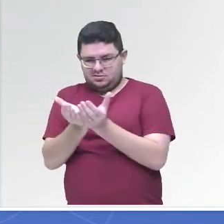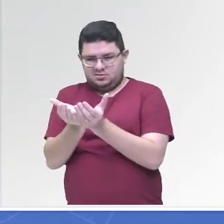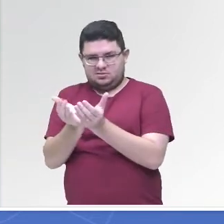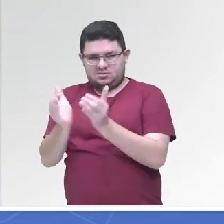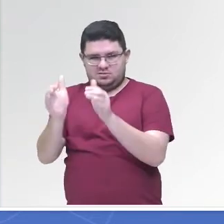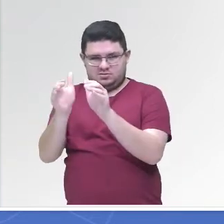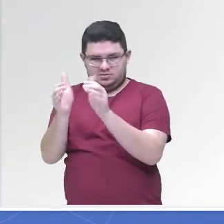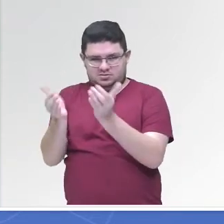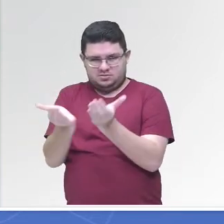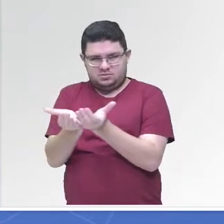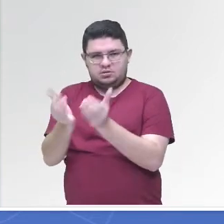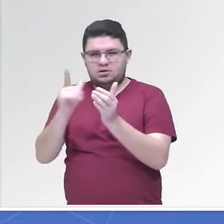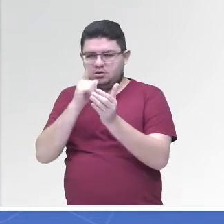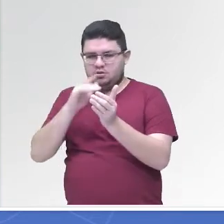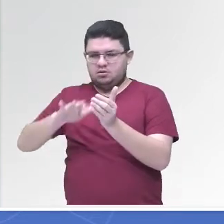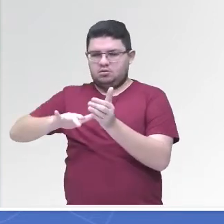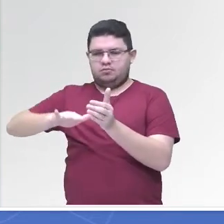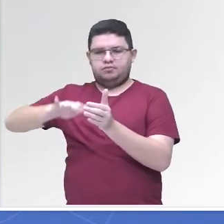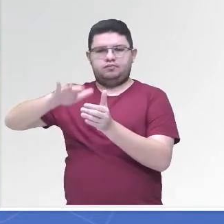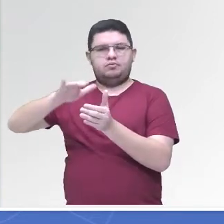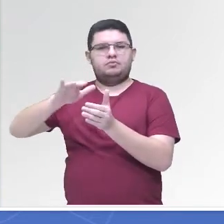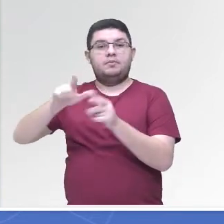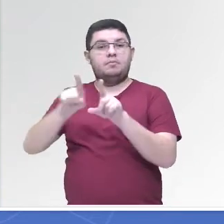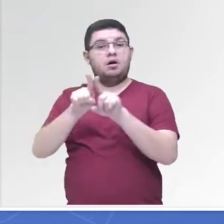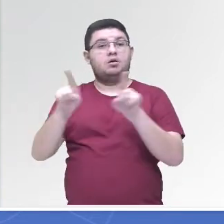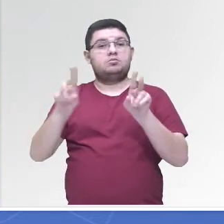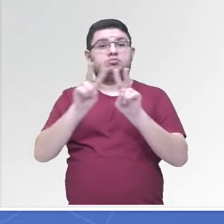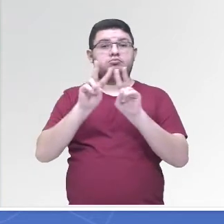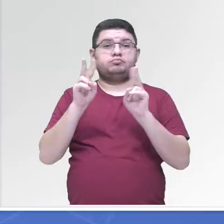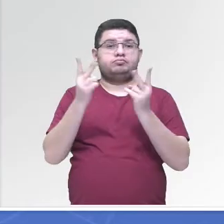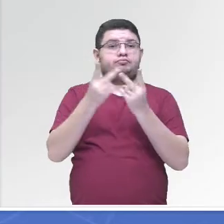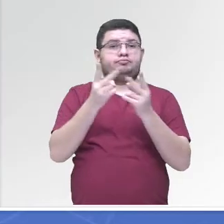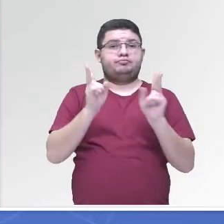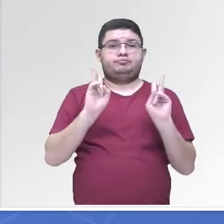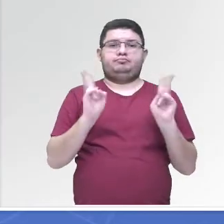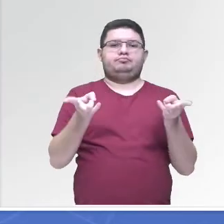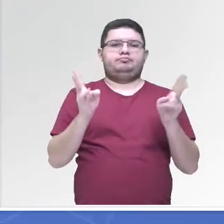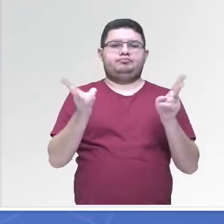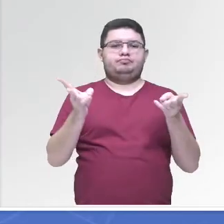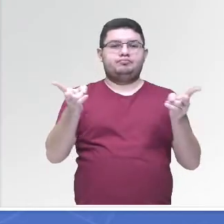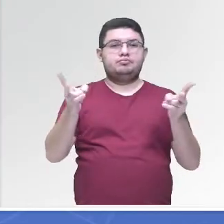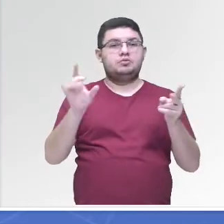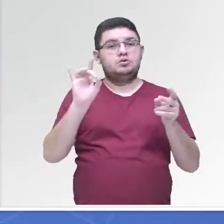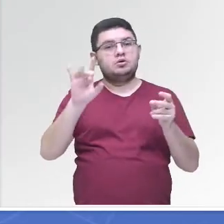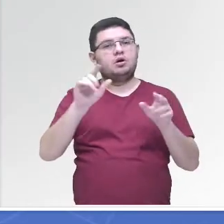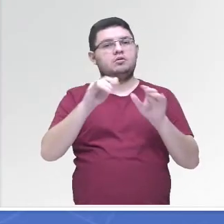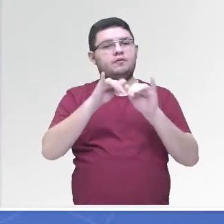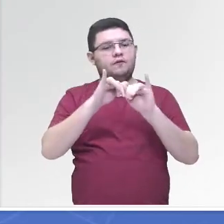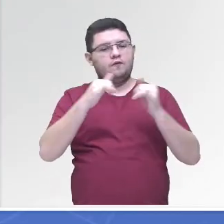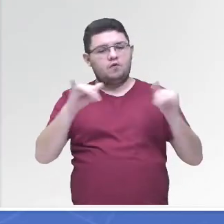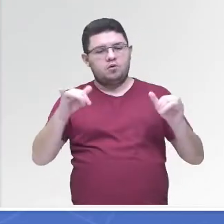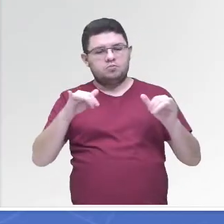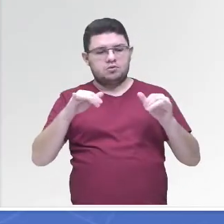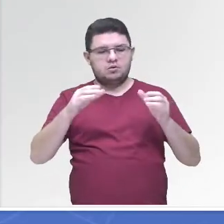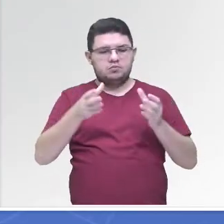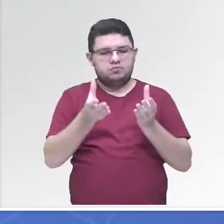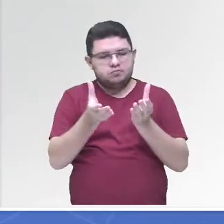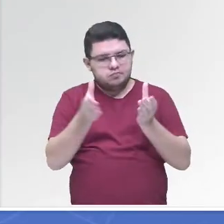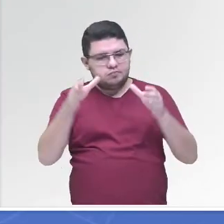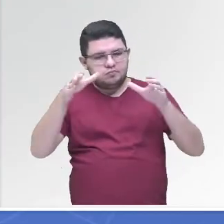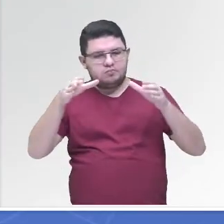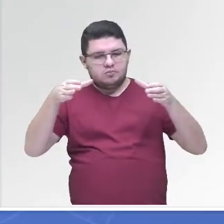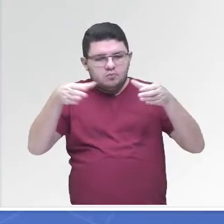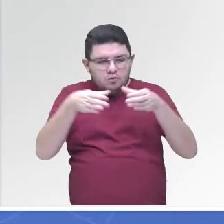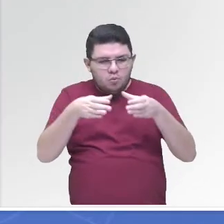o volume vai permanecer o mesmo, perceberam? Apenas a forma que é variável e o volume é mantido constante, tá